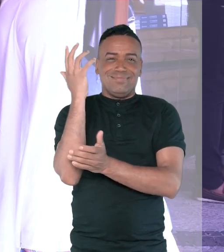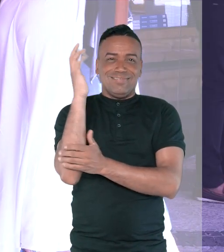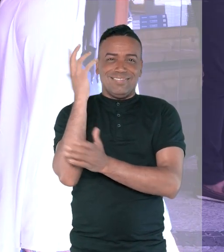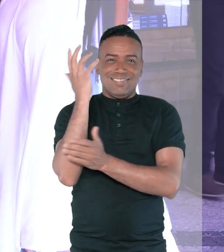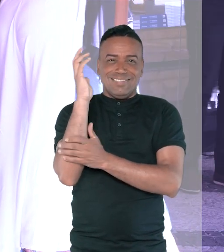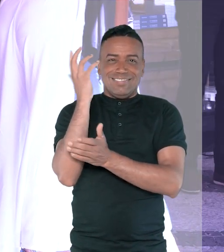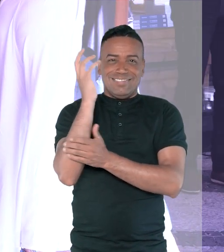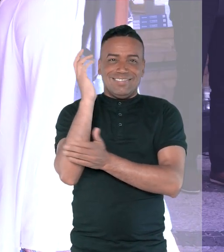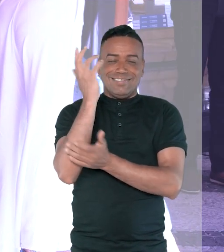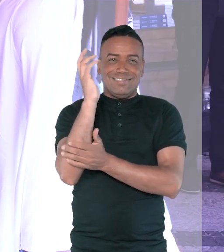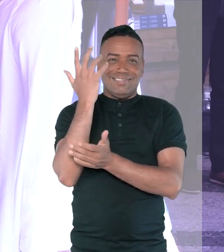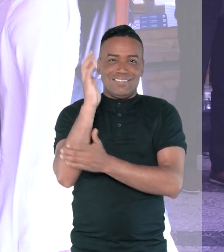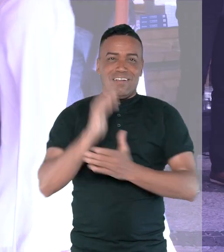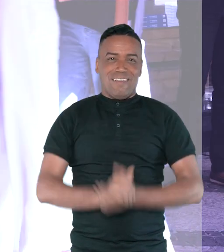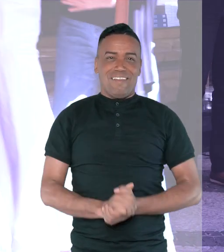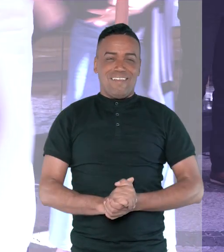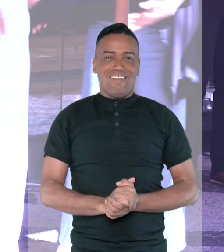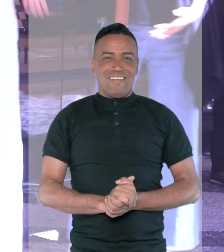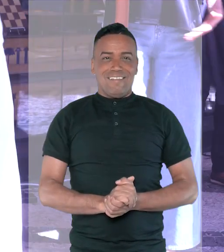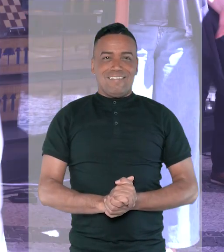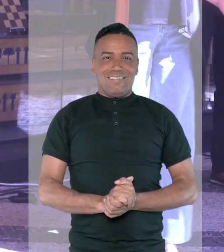Sofia e sua mãe se abraçam.